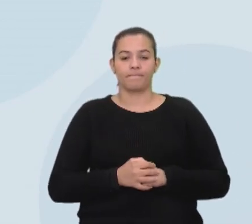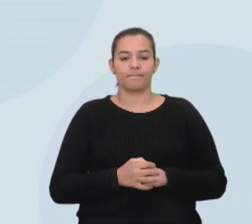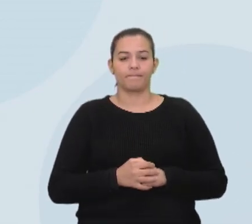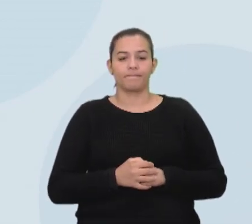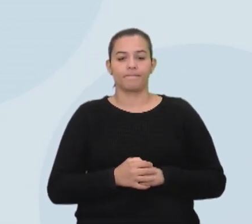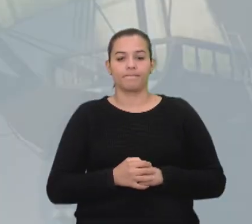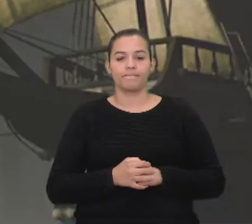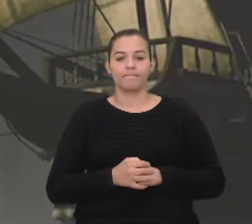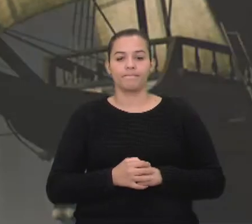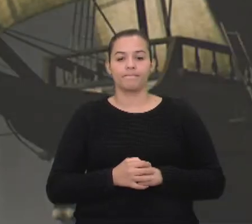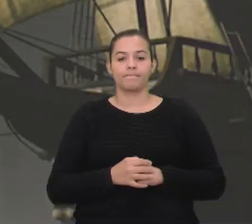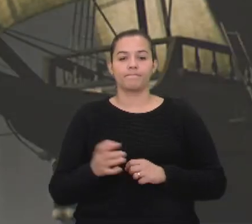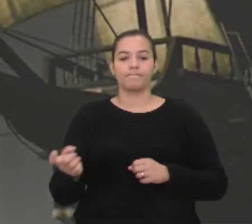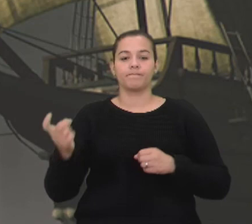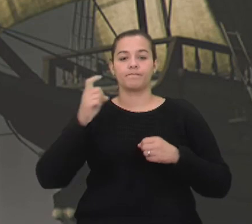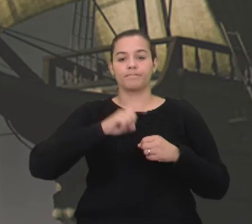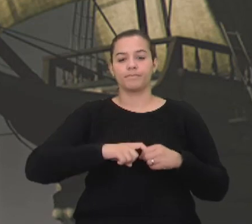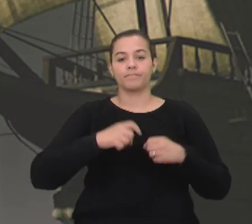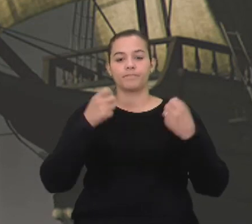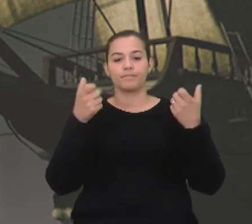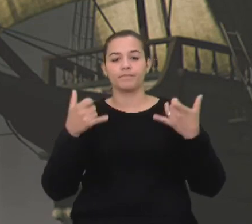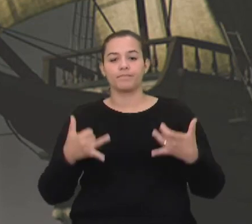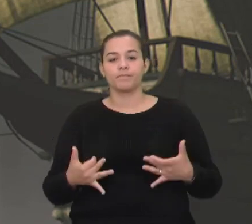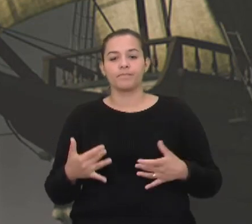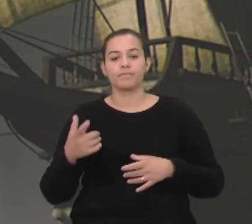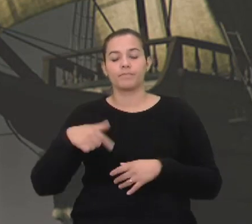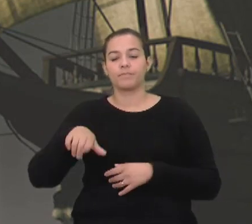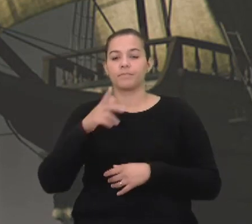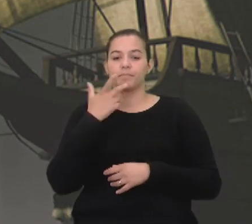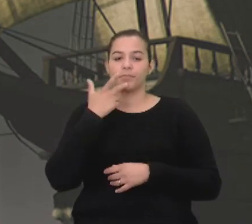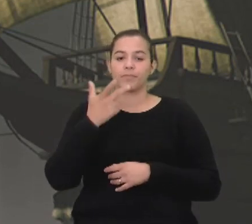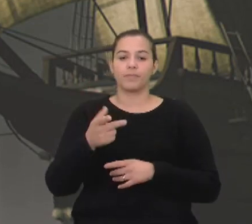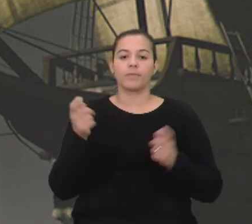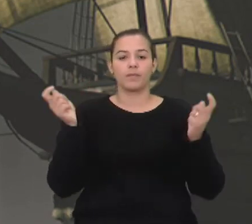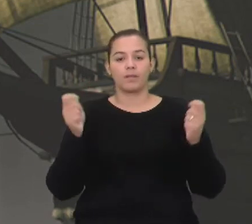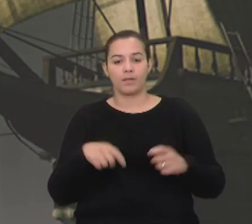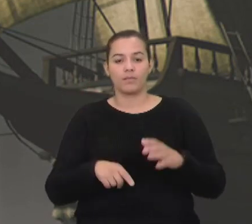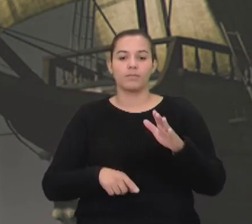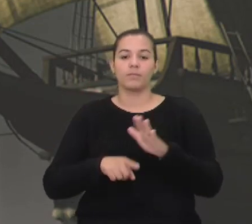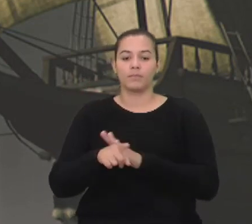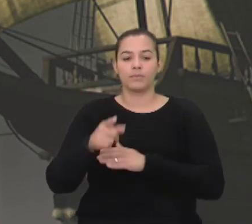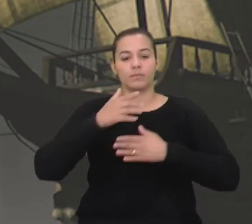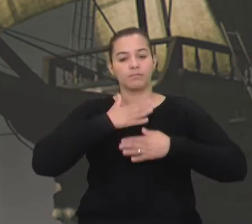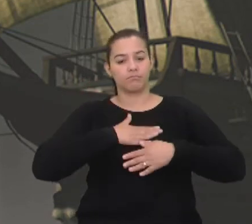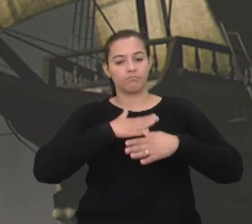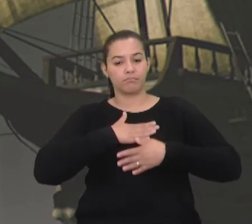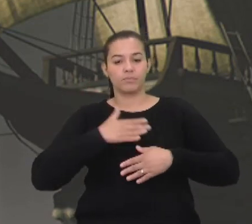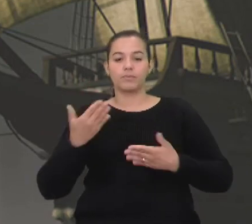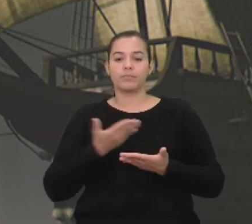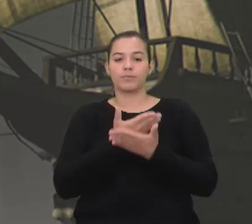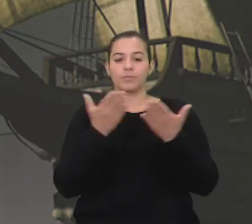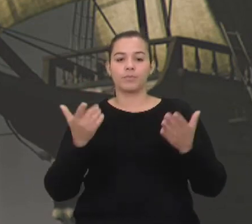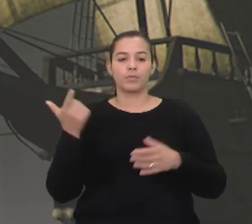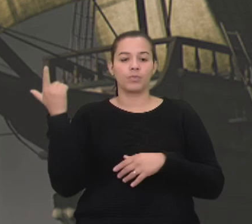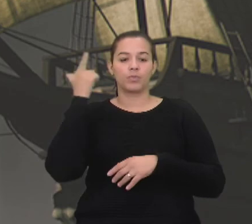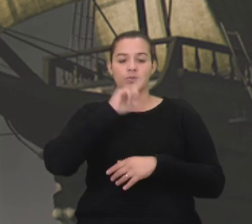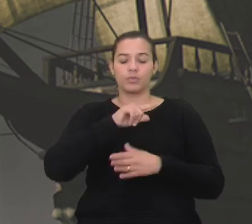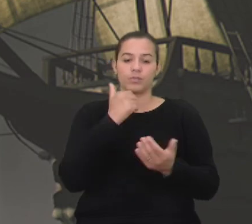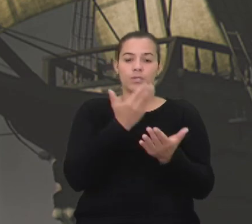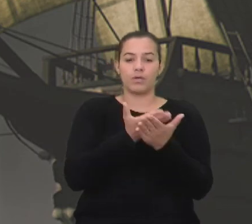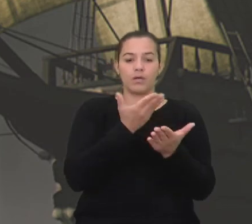pessoal, pode voltar em mim um pouquinho. Essa pergunta está bem tranquila, né? Porque a gente acabou de ver na própria